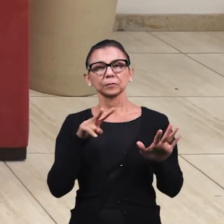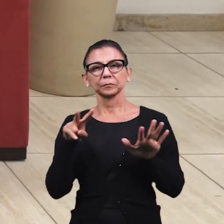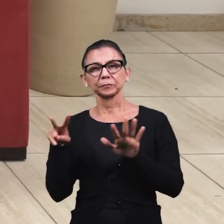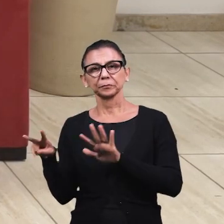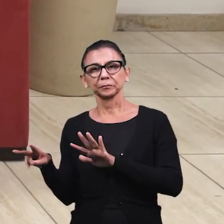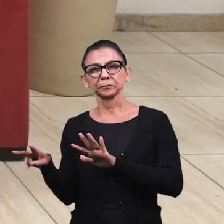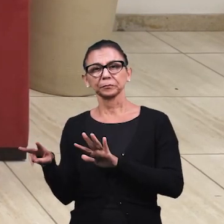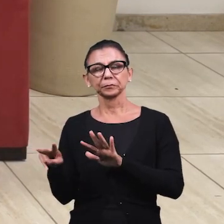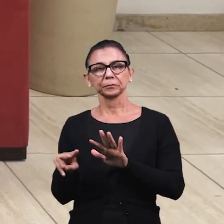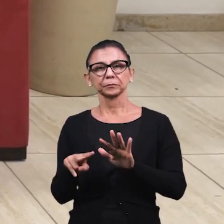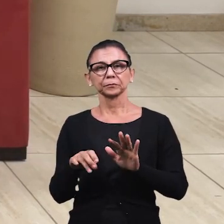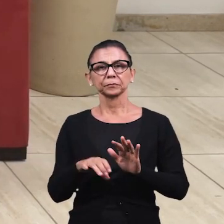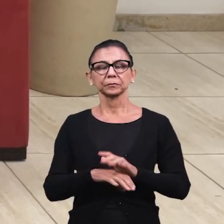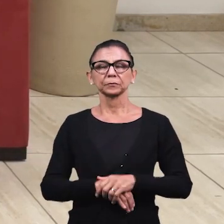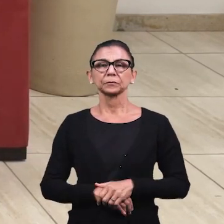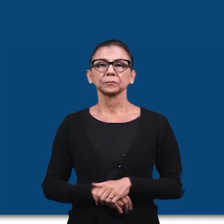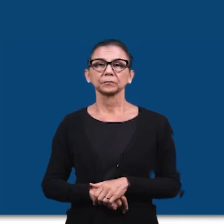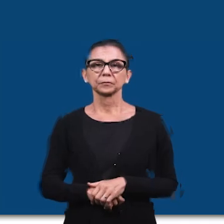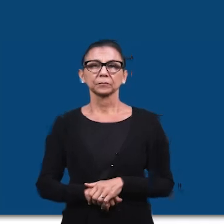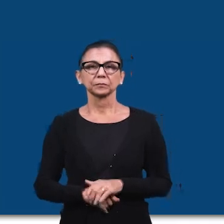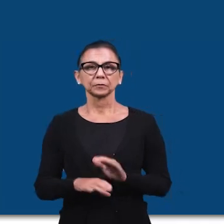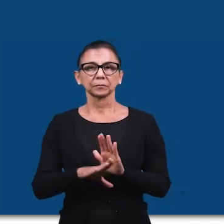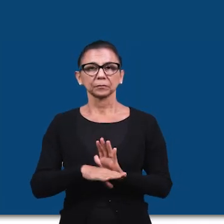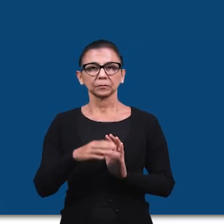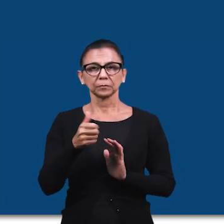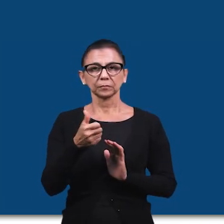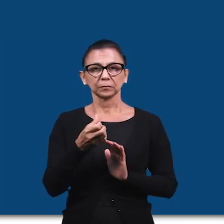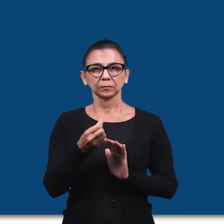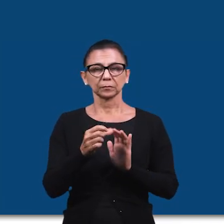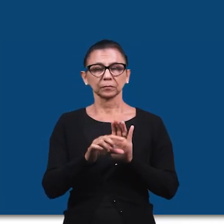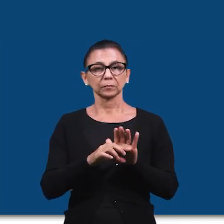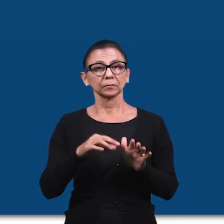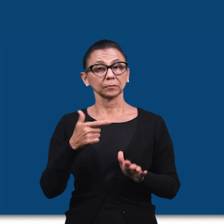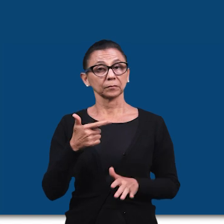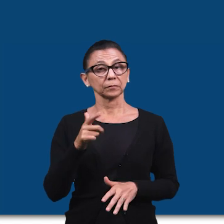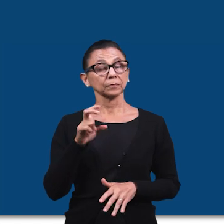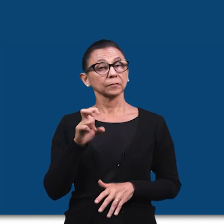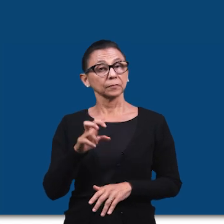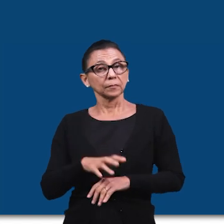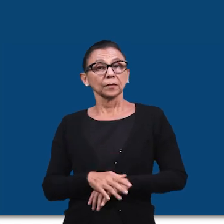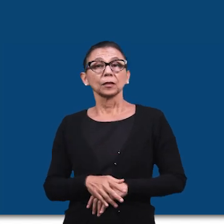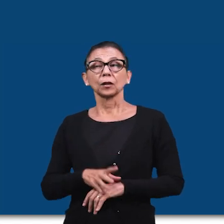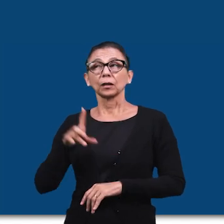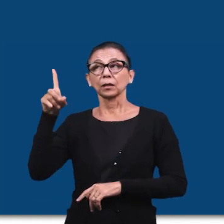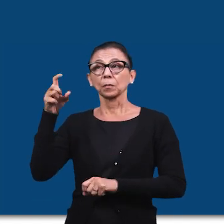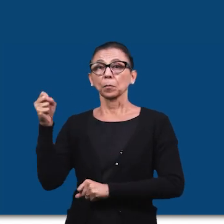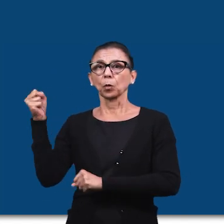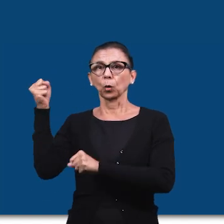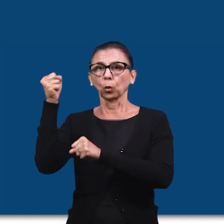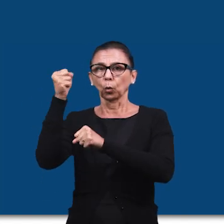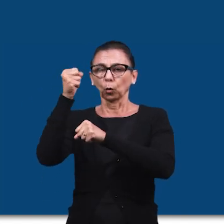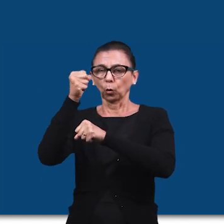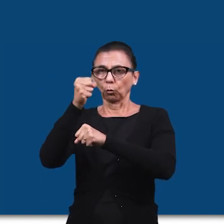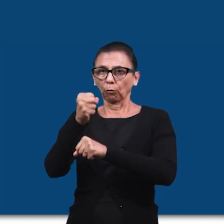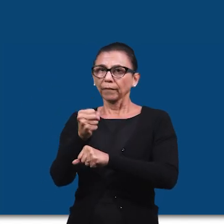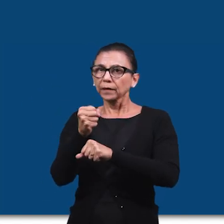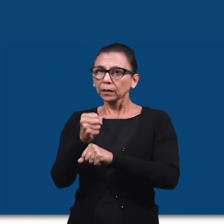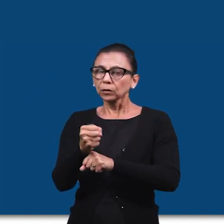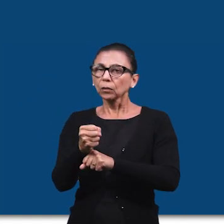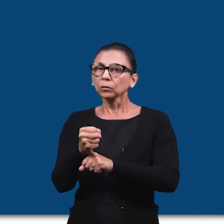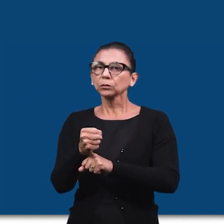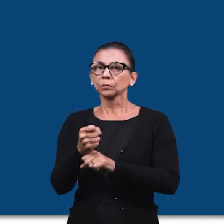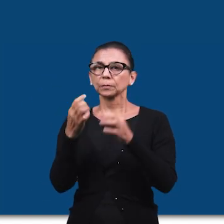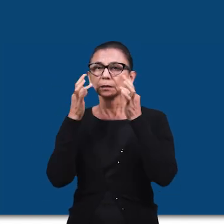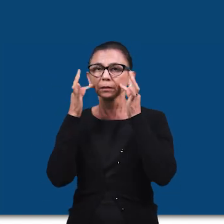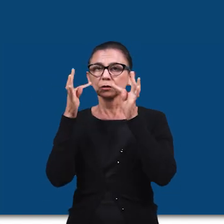Romanos capítulo 16, verso 25, que diz: Ora, aquele que é poderoso para vos confirmar, segundo o meu